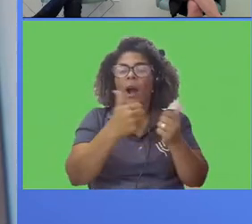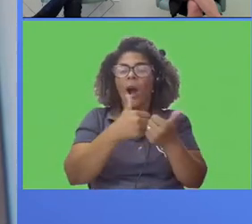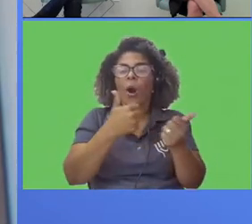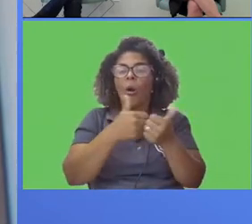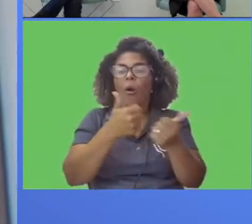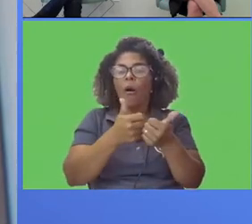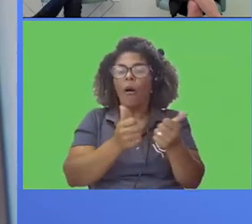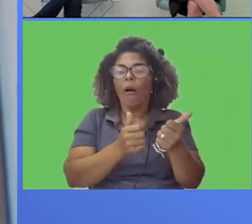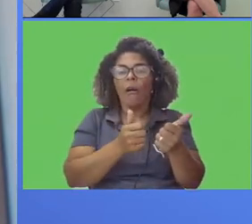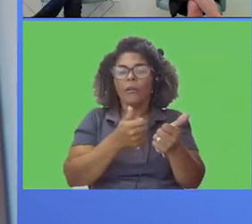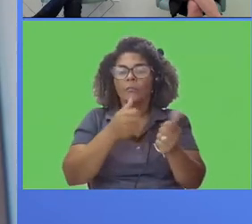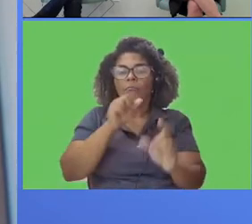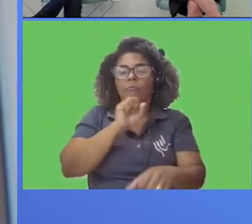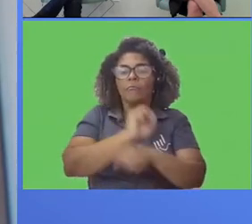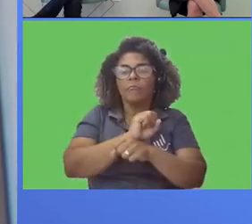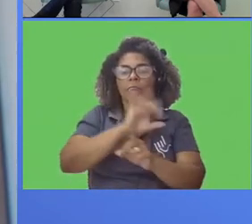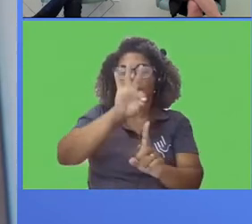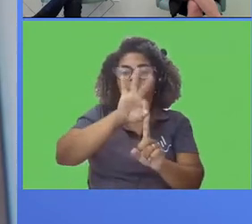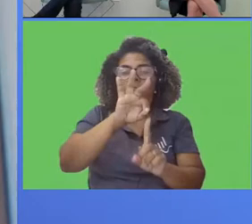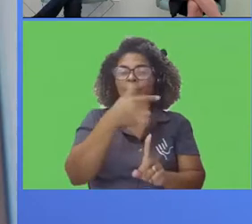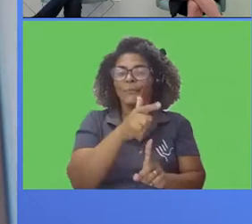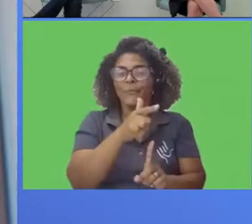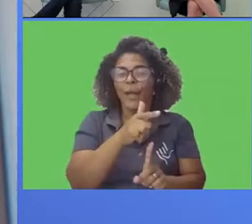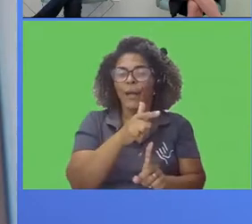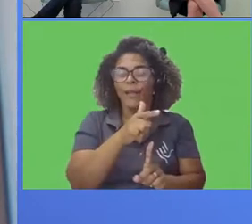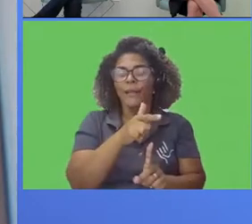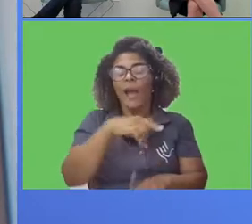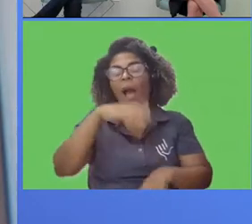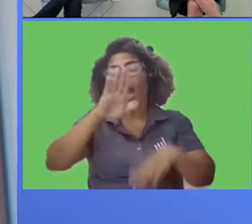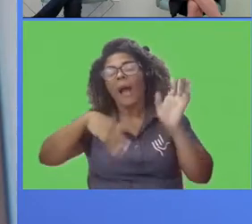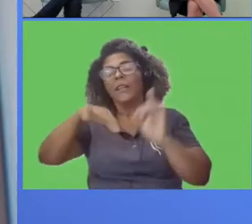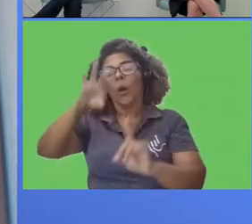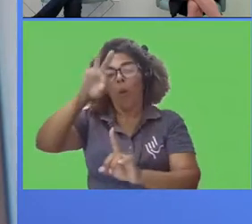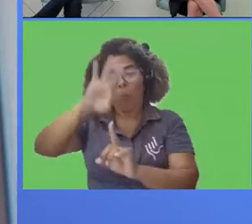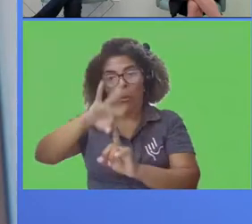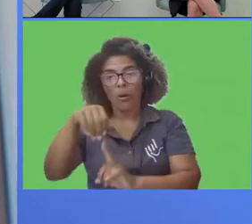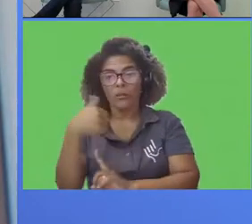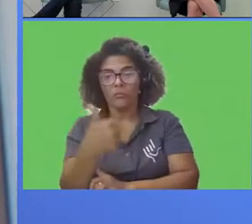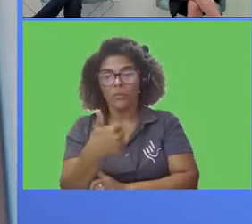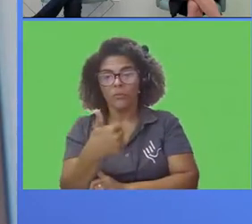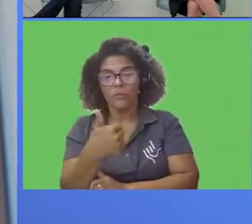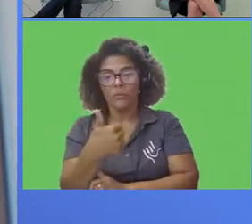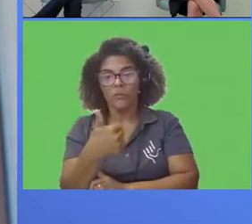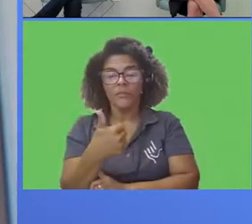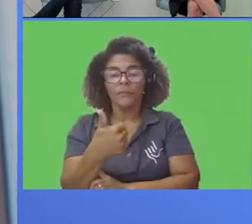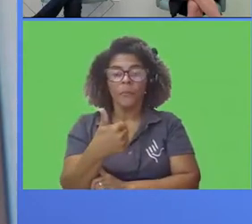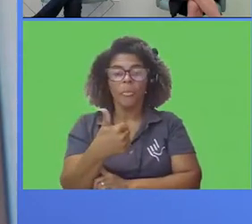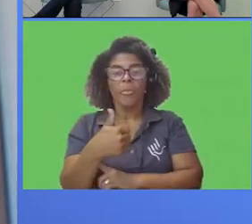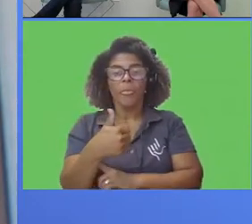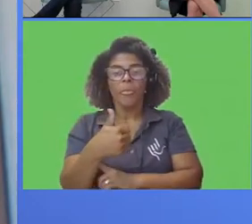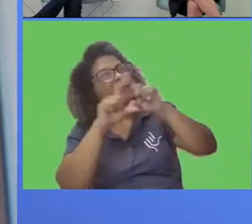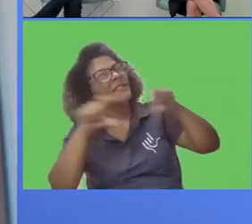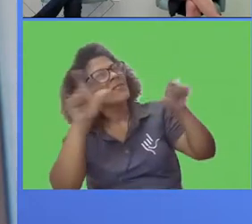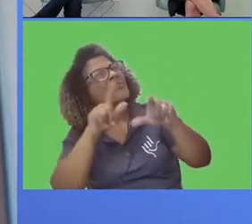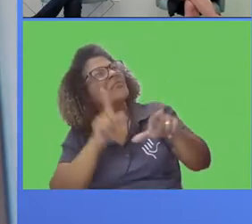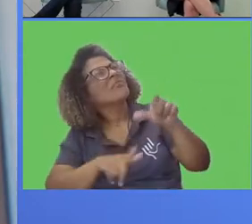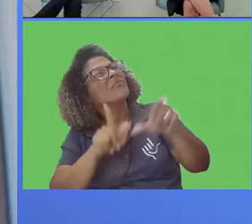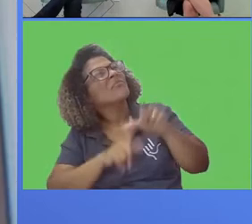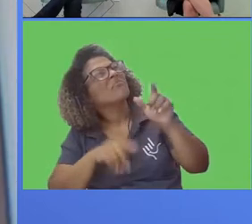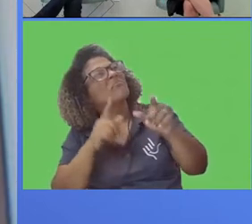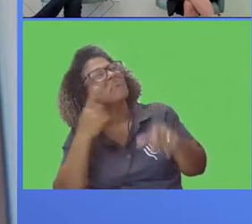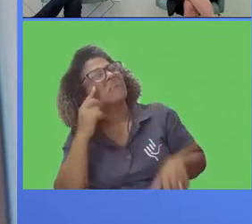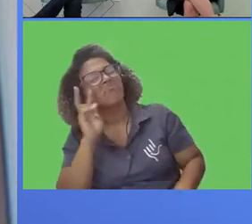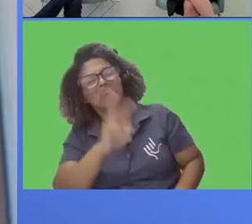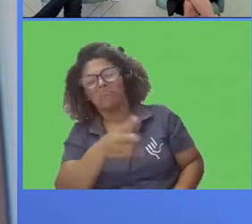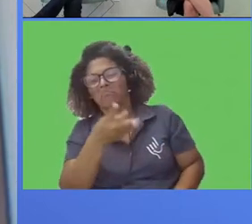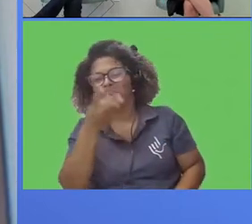acessíveis. Quando tem paradas de ônibus acessíveis, os letreiros ali dos ônibus não são nada acessíveis e as